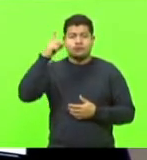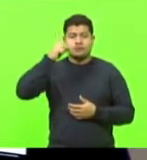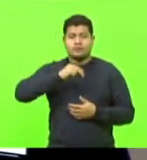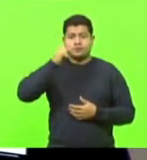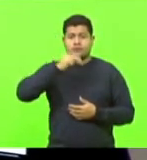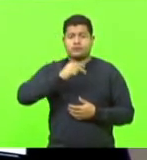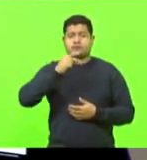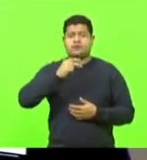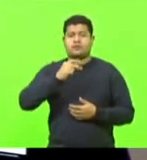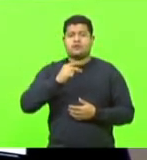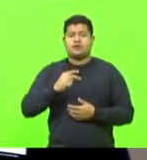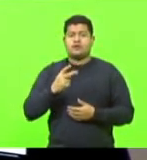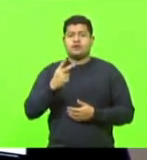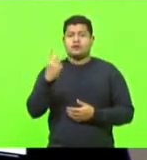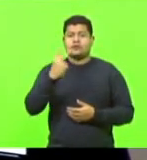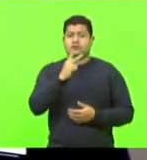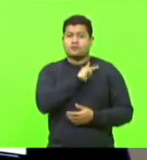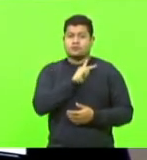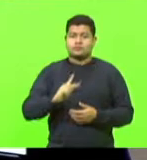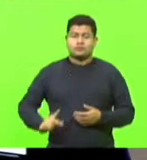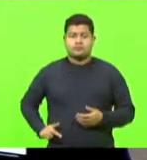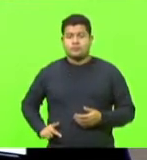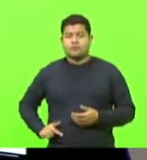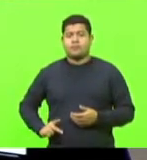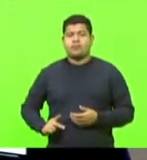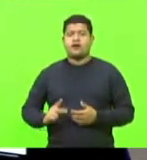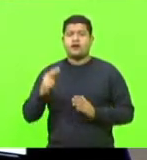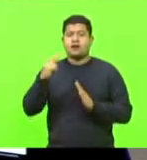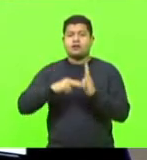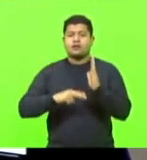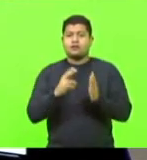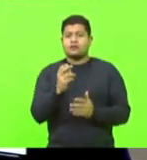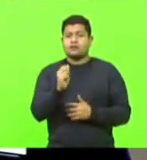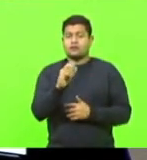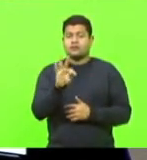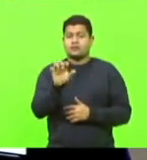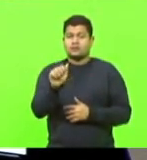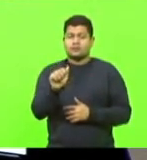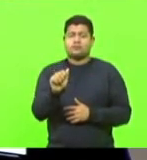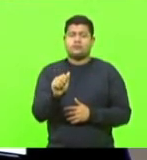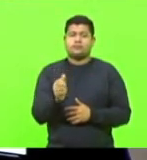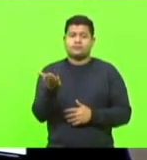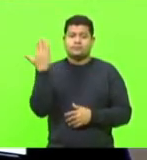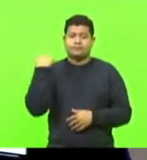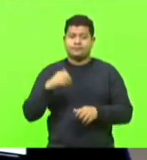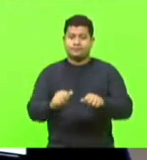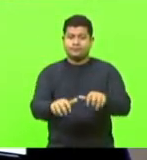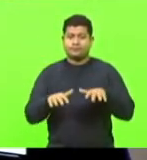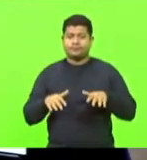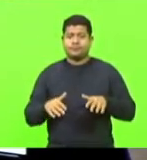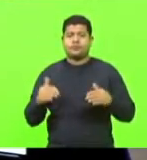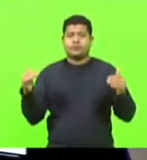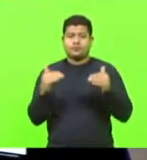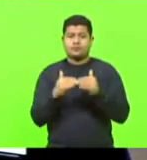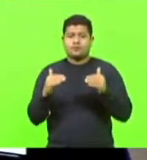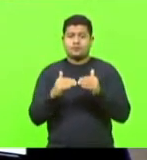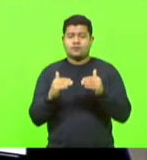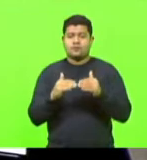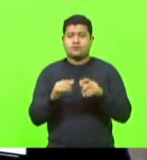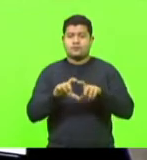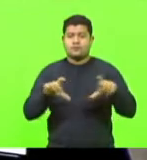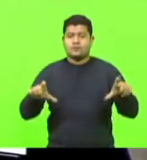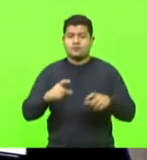Nunes, segundo vice-presidente, para proceder à leitura da ata da sessão anterior, que, em consonância com o